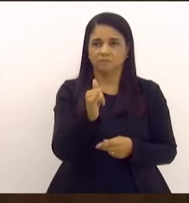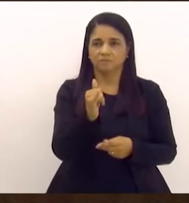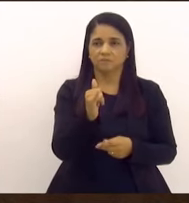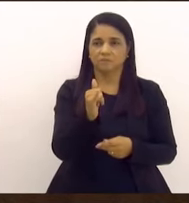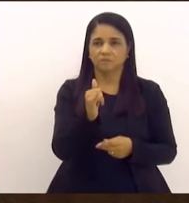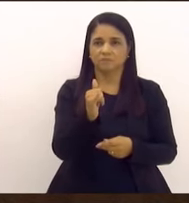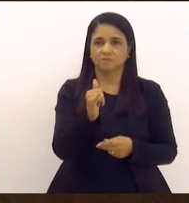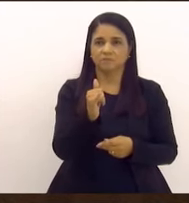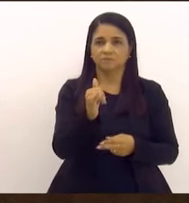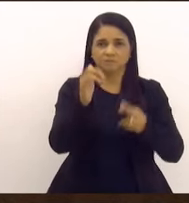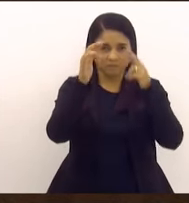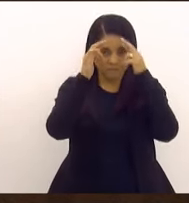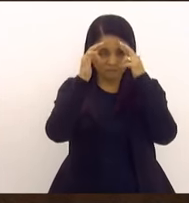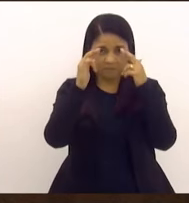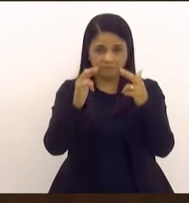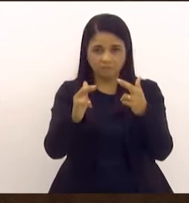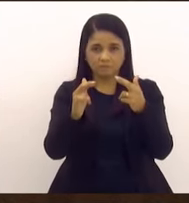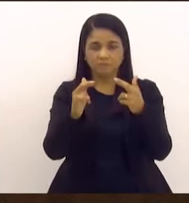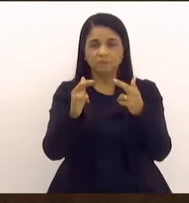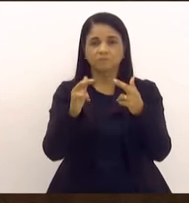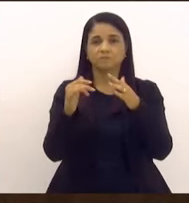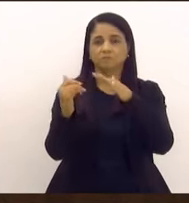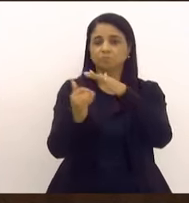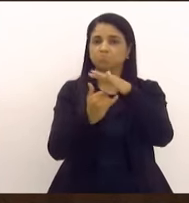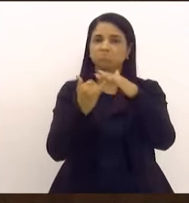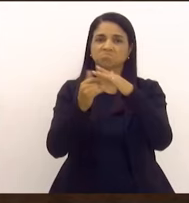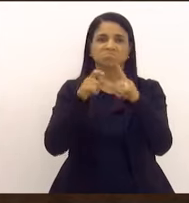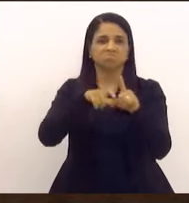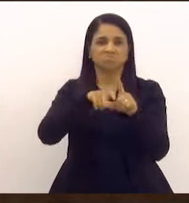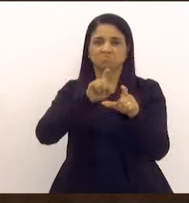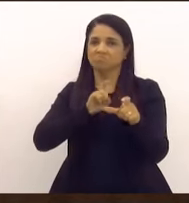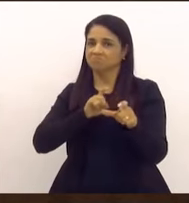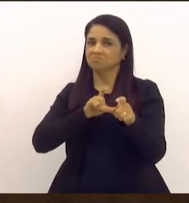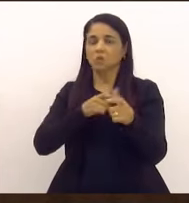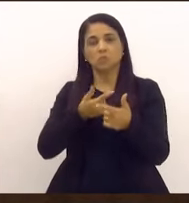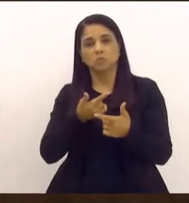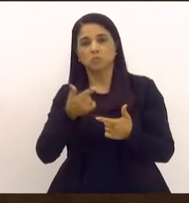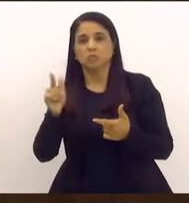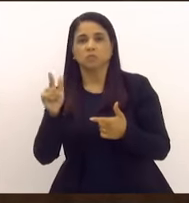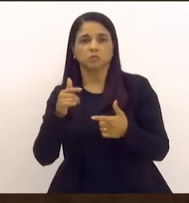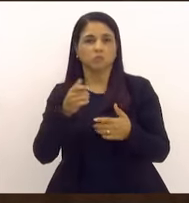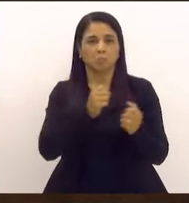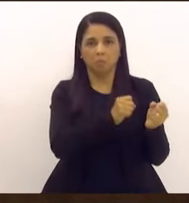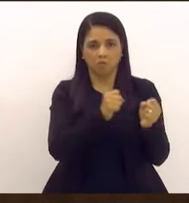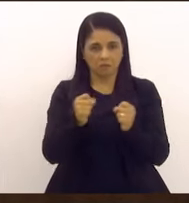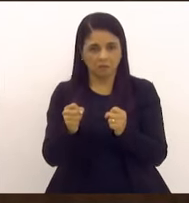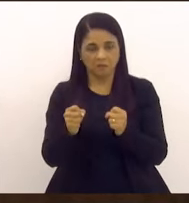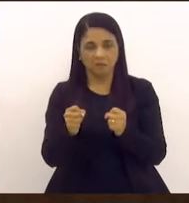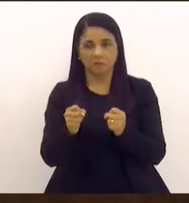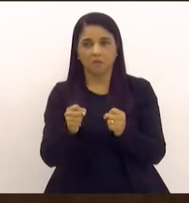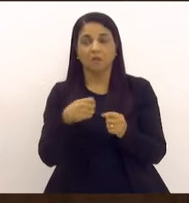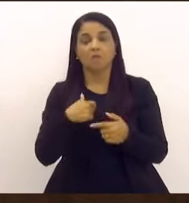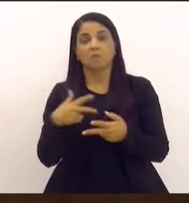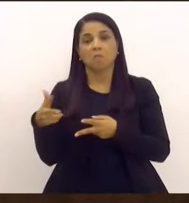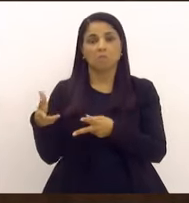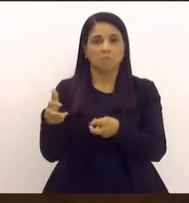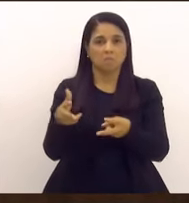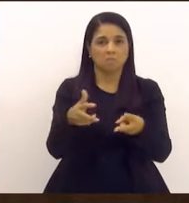respeito à autonomia de algum órgão ou da independência de outro poder. E também o que eu